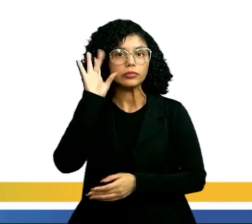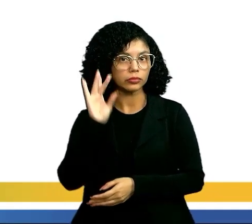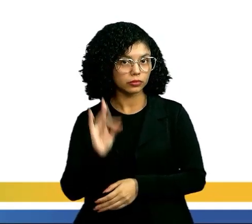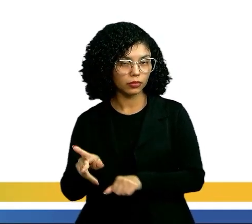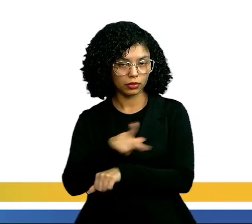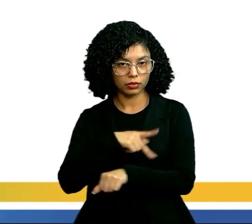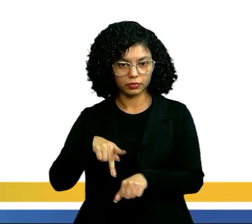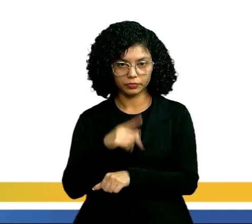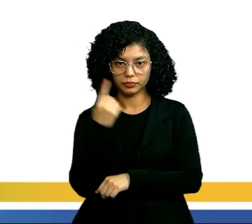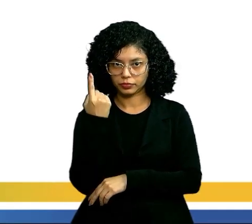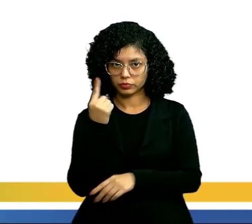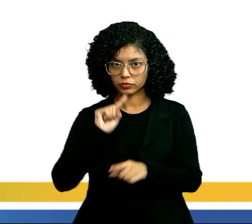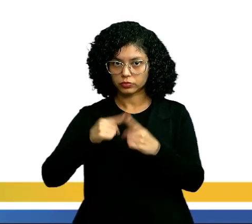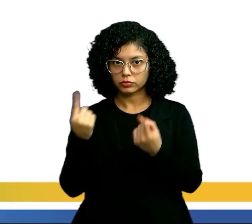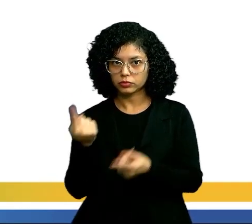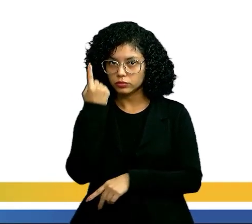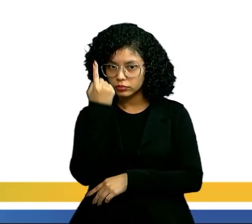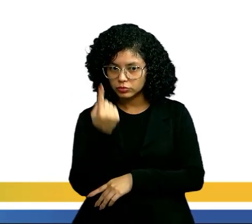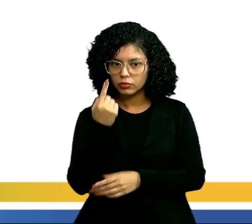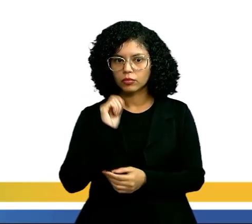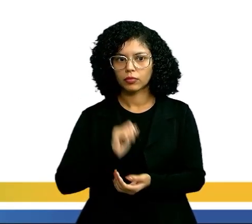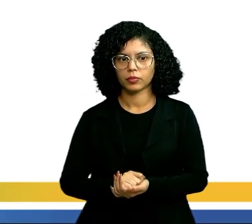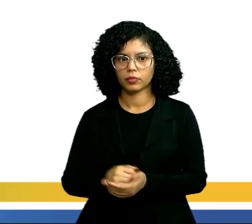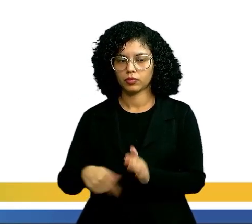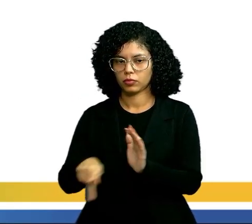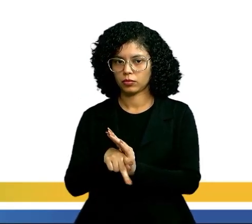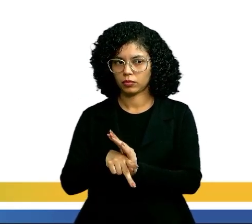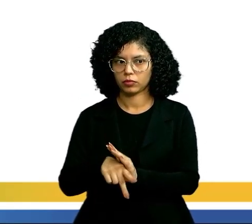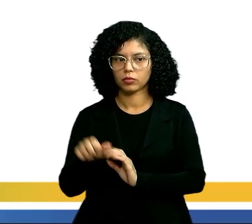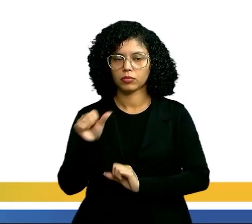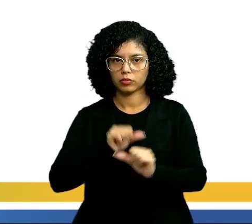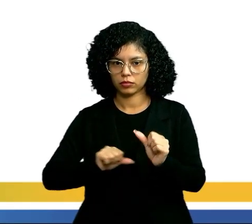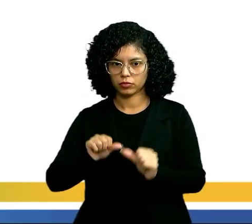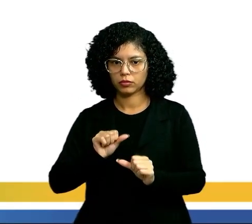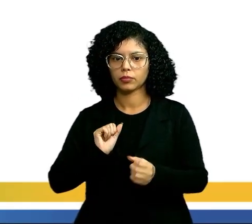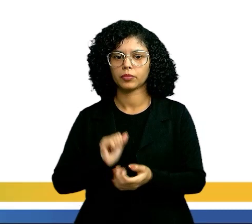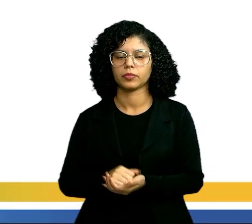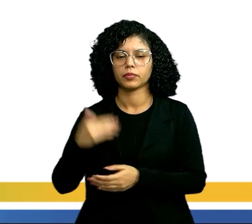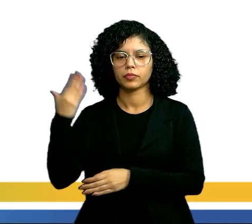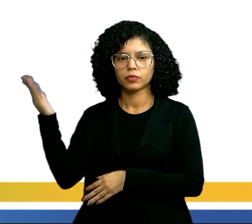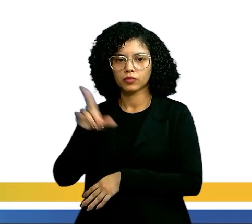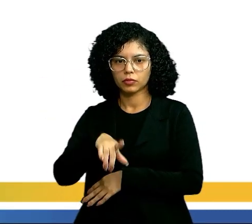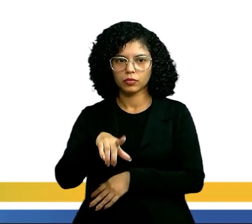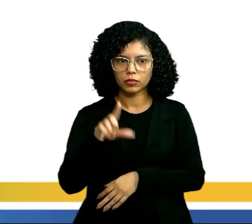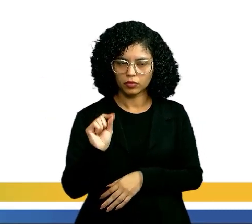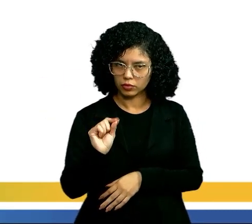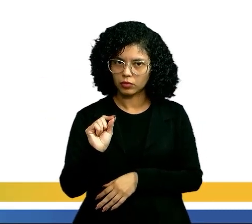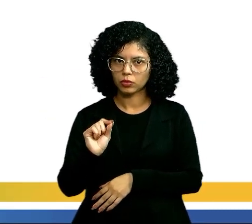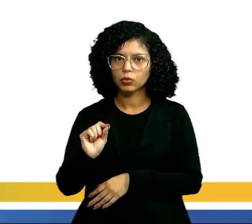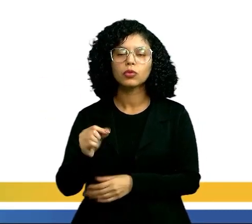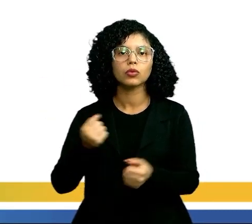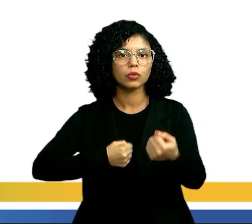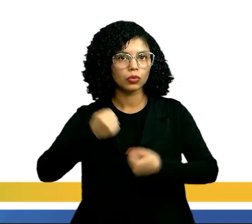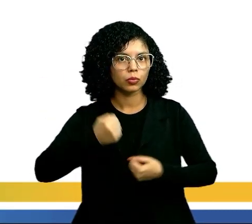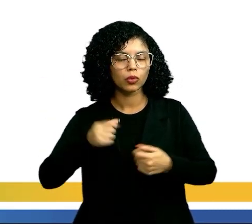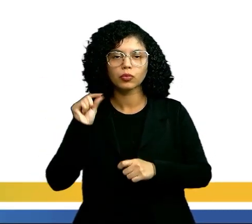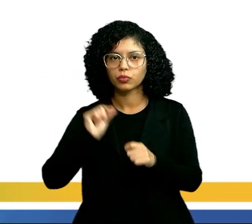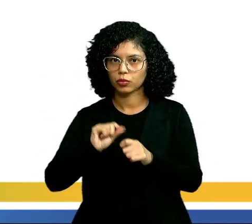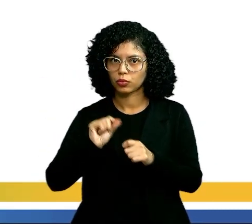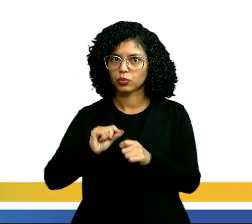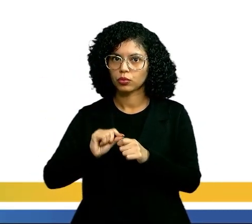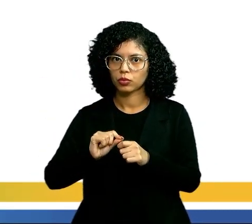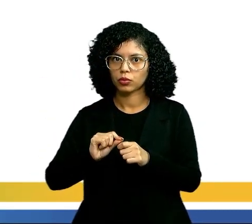país possui um ou mais de modais de transporte. E essa escolha de modais de transporte, ela não é